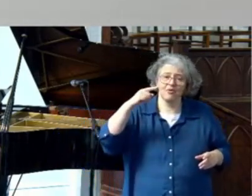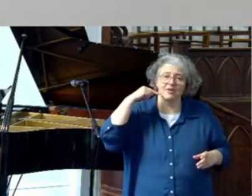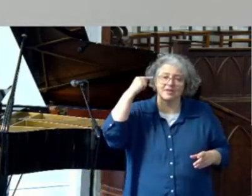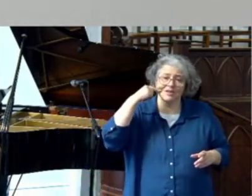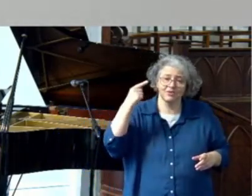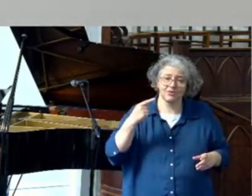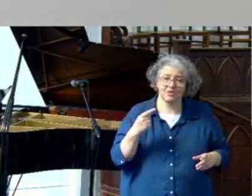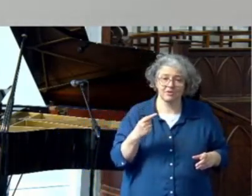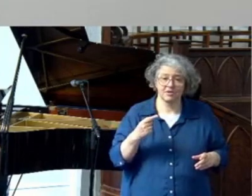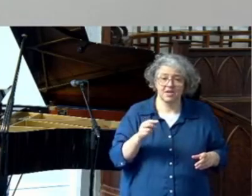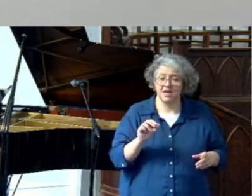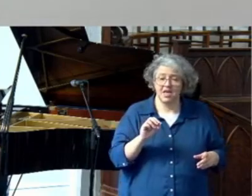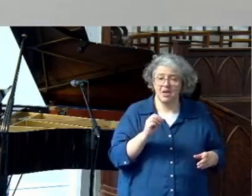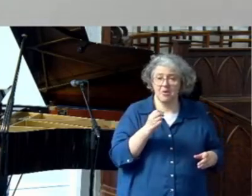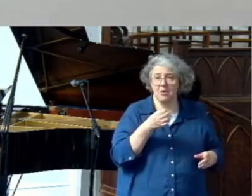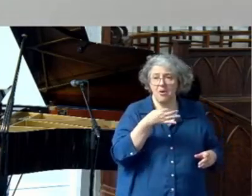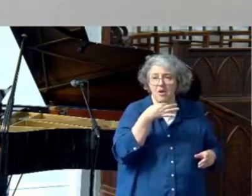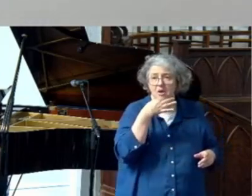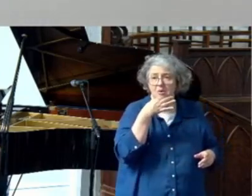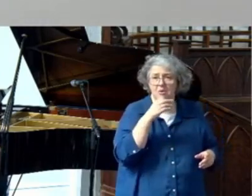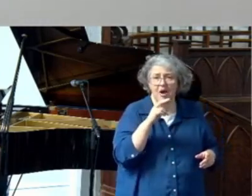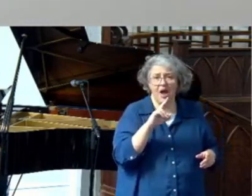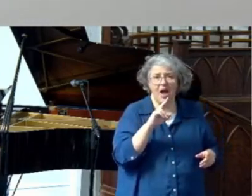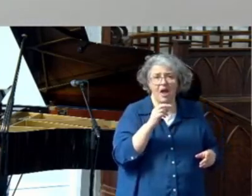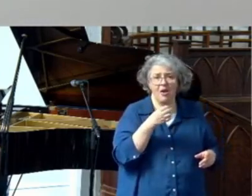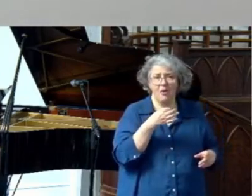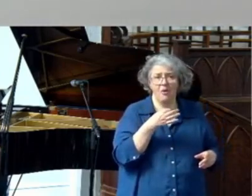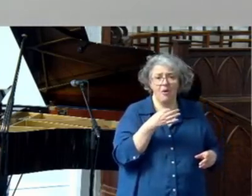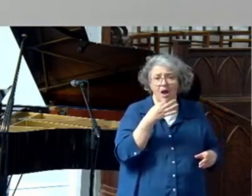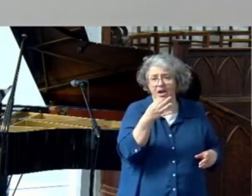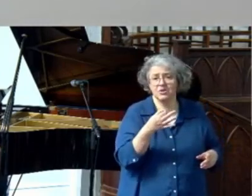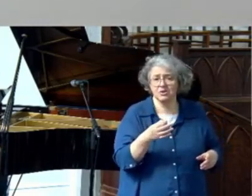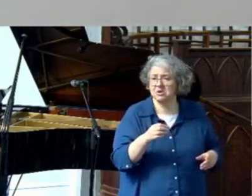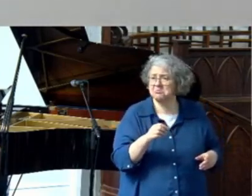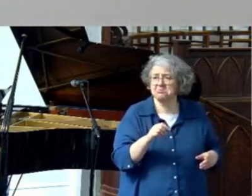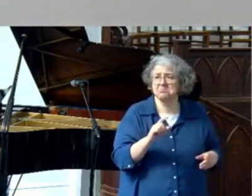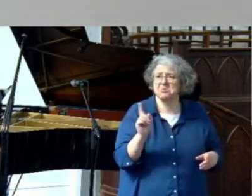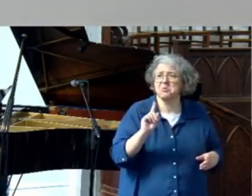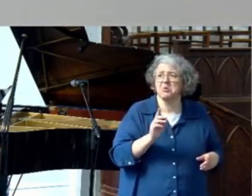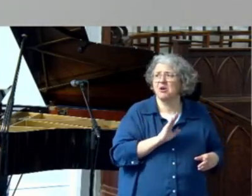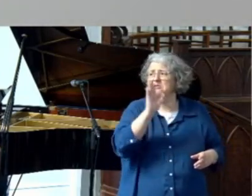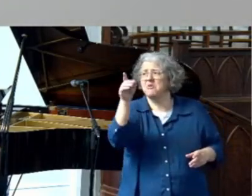planos. Eu fui cumprir o meu compromisso com a igreja de Santo Amaro e fiquei 7 anos lá.